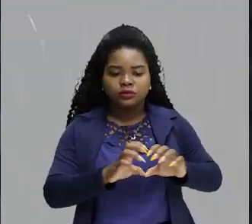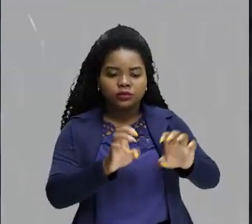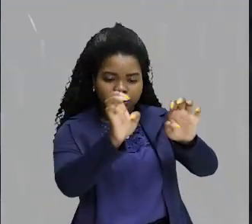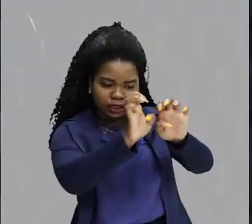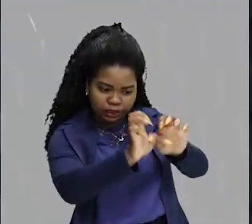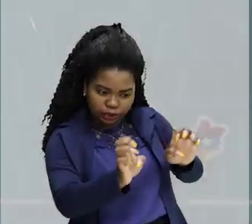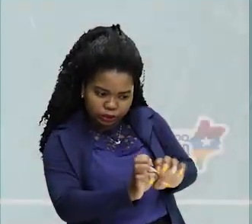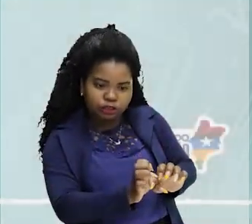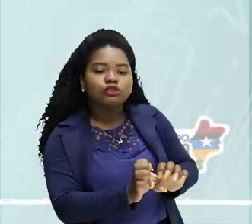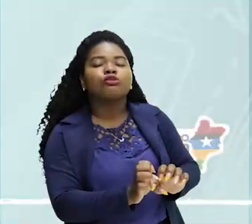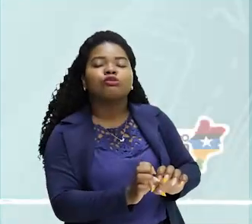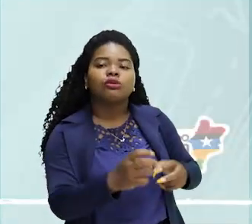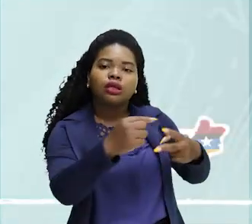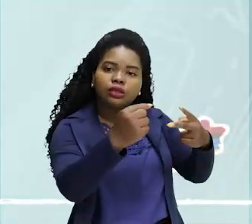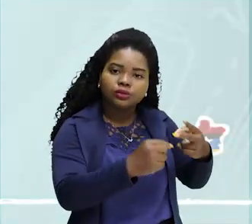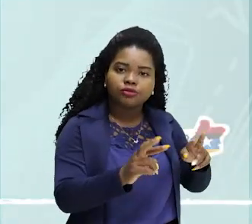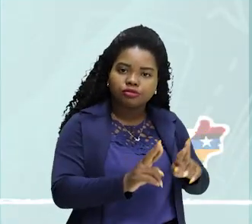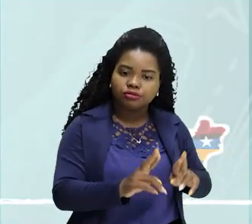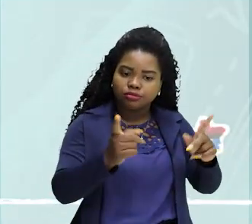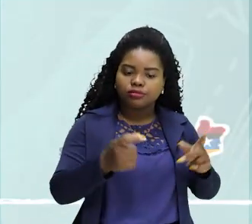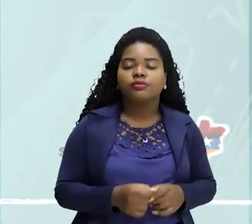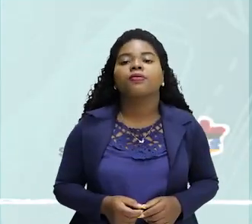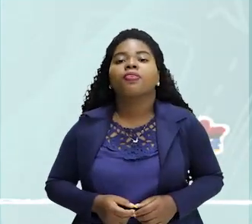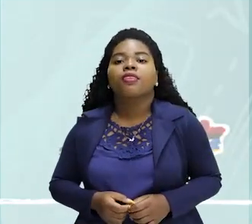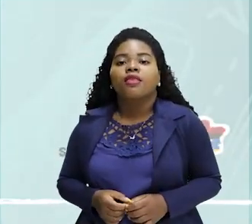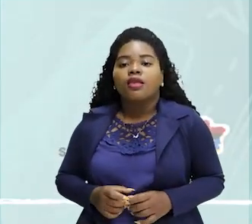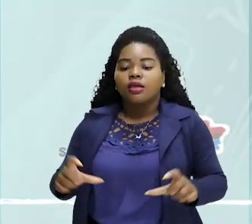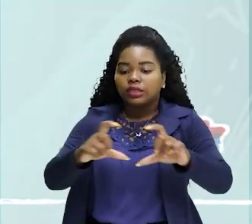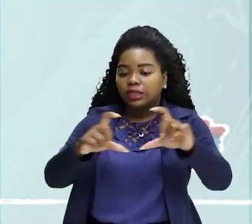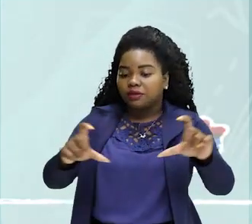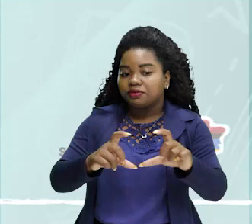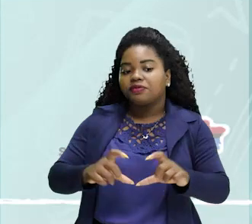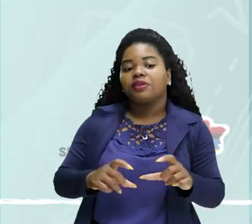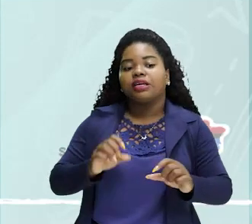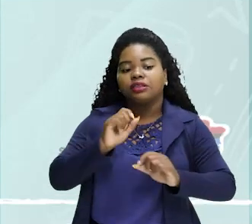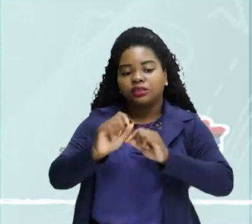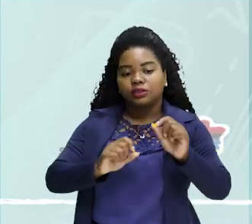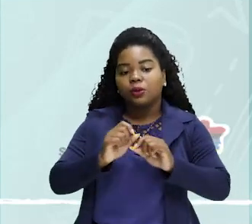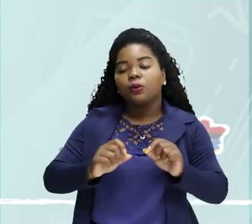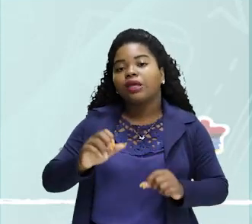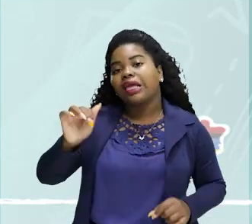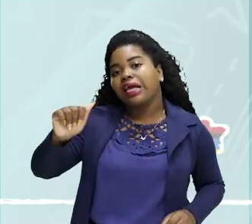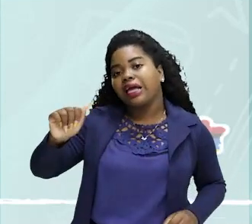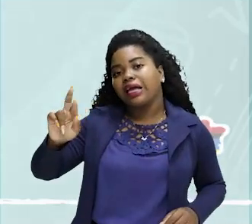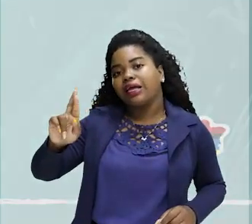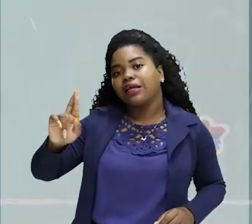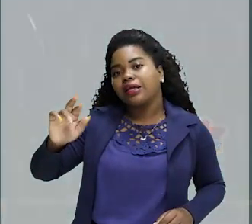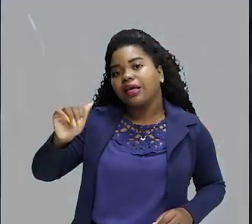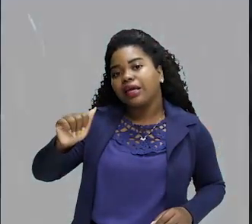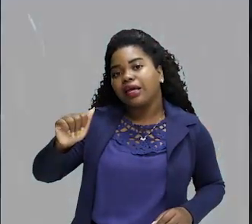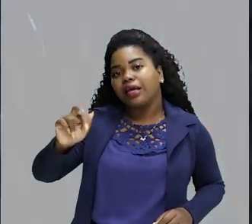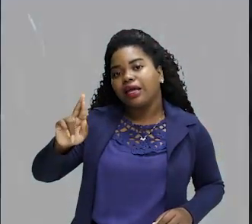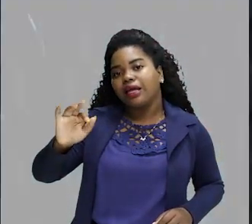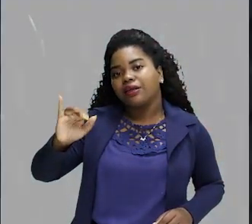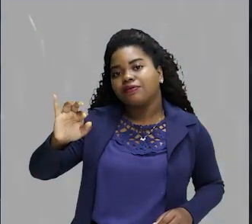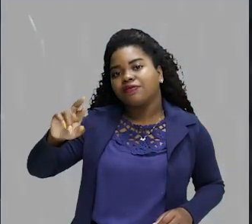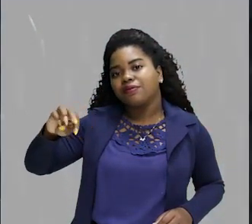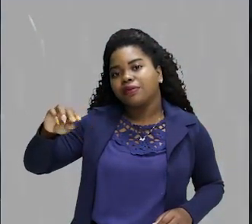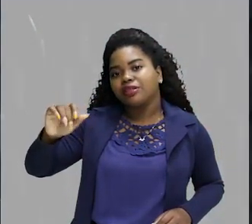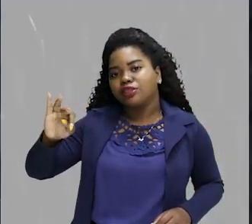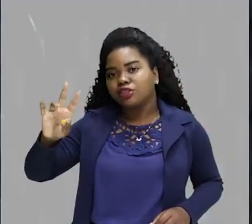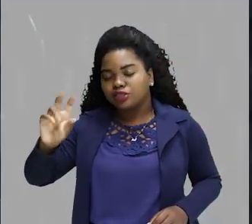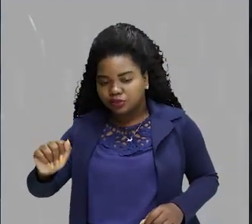duas diferenças. A forma afirmativa, que é o que já foi apresentado para vocês, nós sempre começamos por um